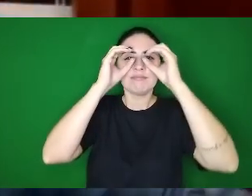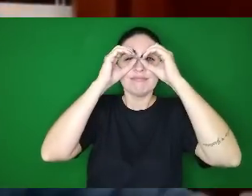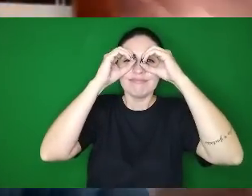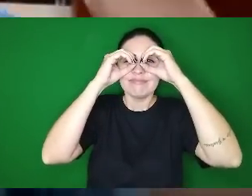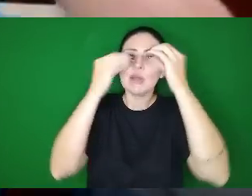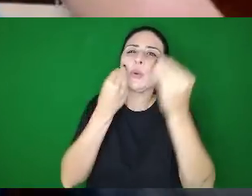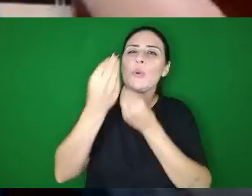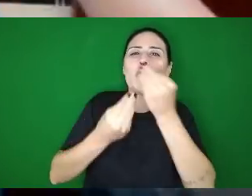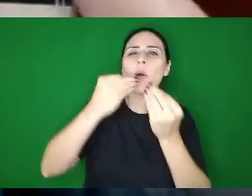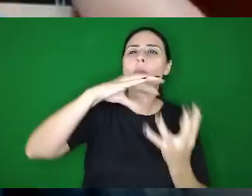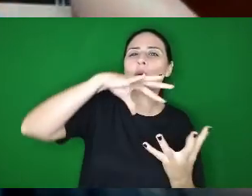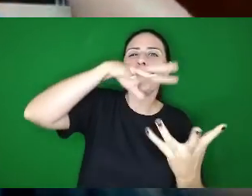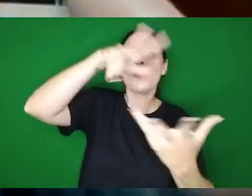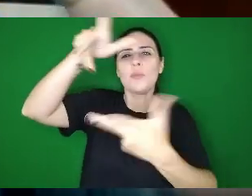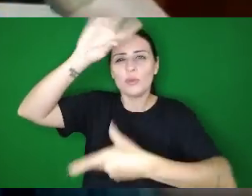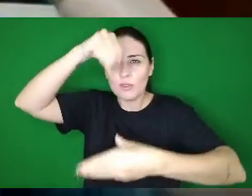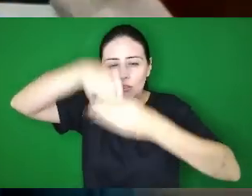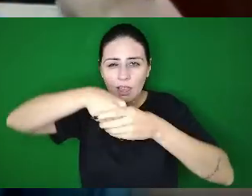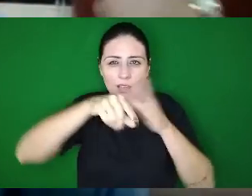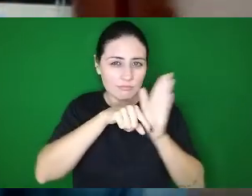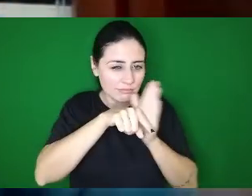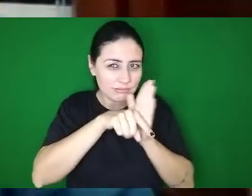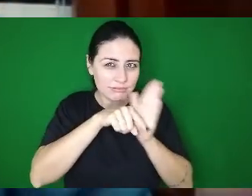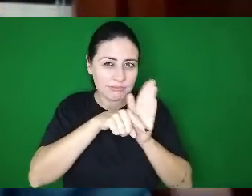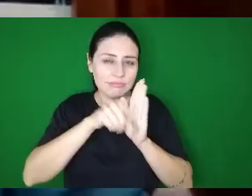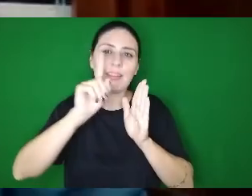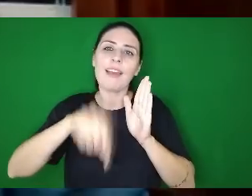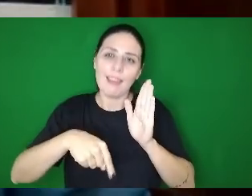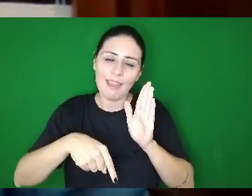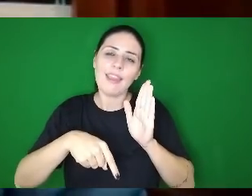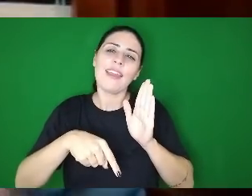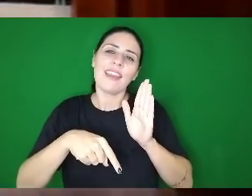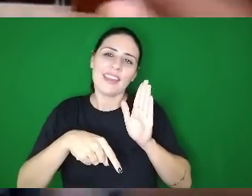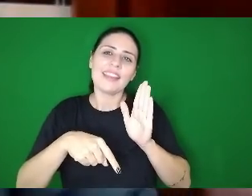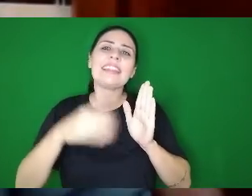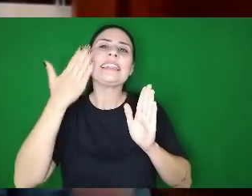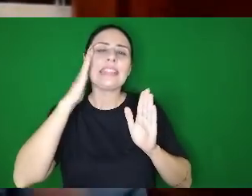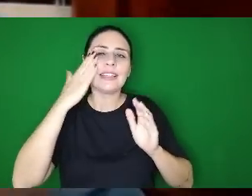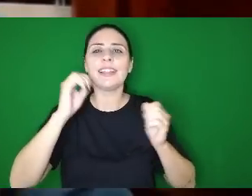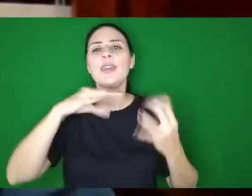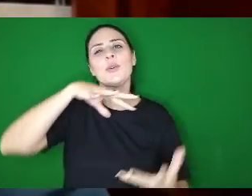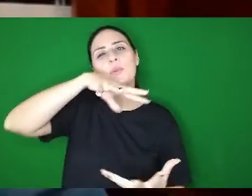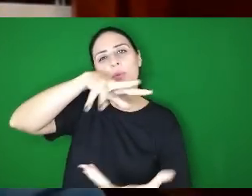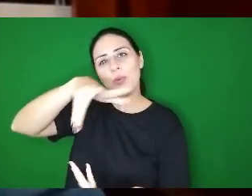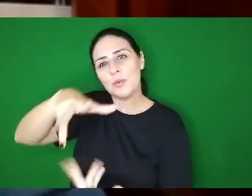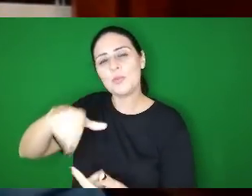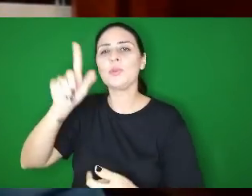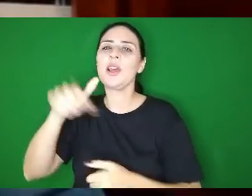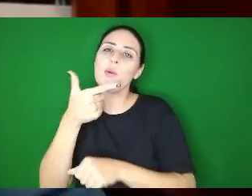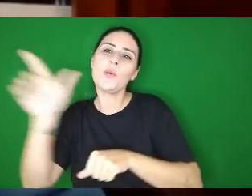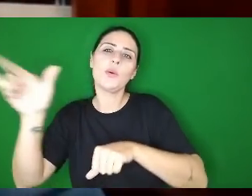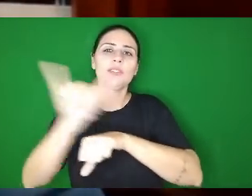objetivo ser refletido internamente, para psiquicamente a gente trabalhar com isso, entender o mundo, então é outra metodologia